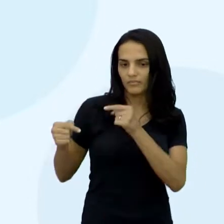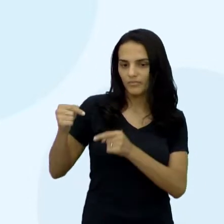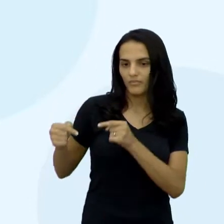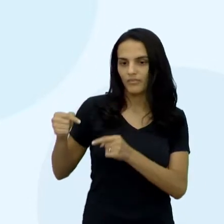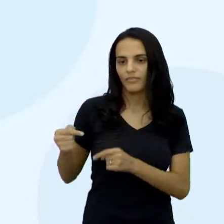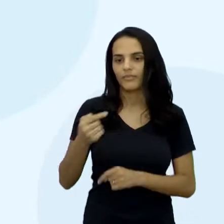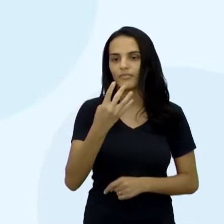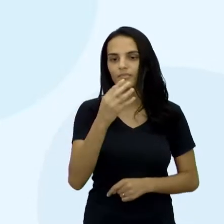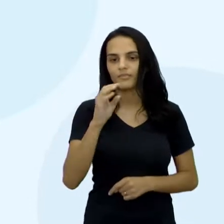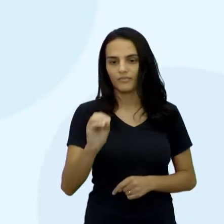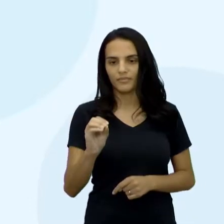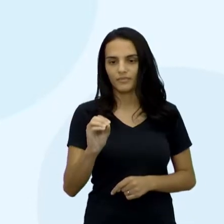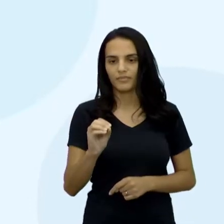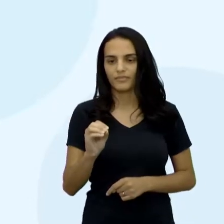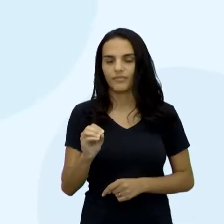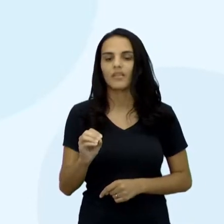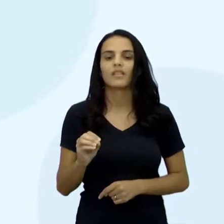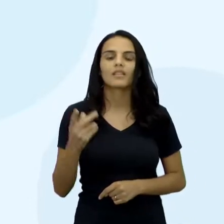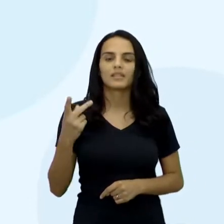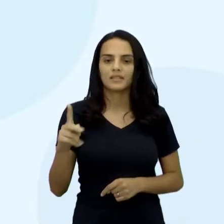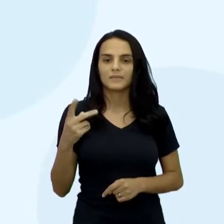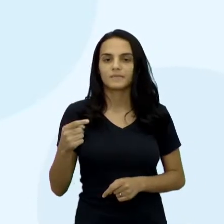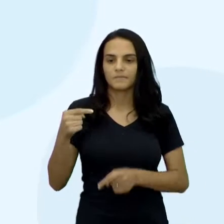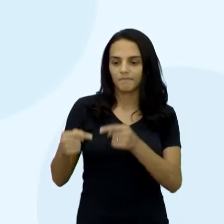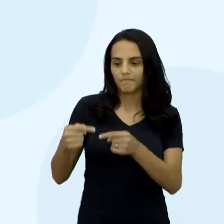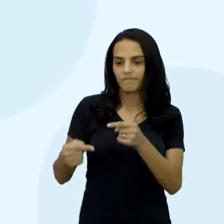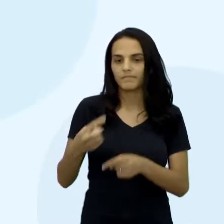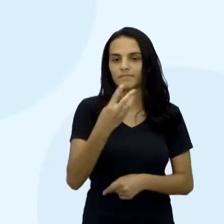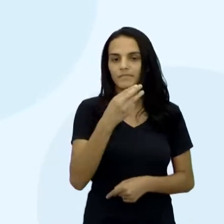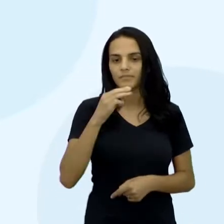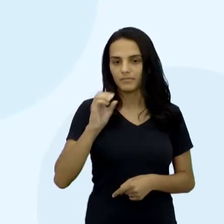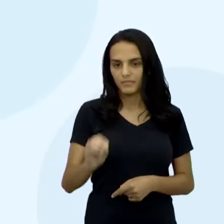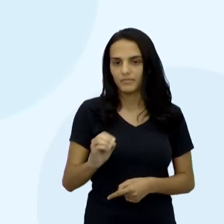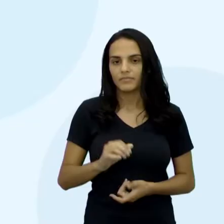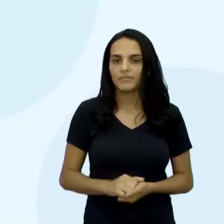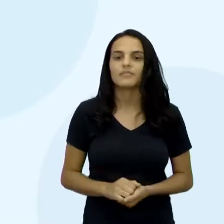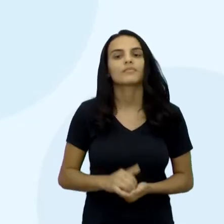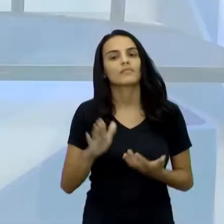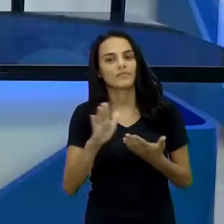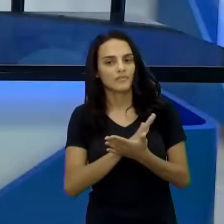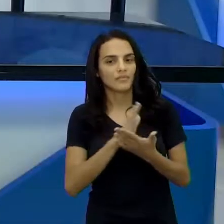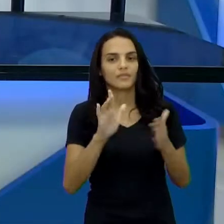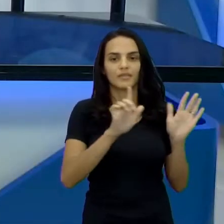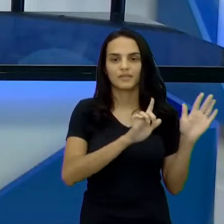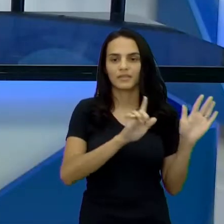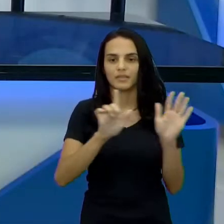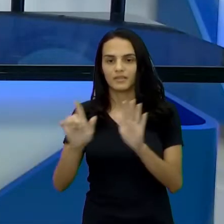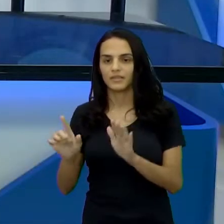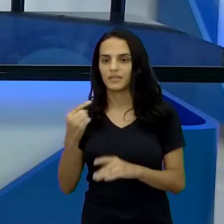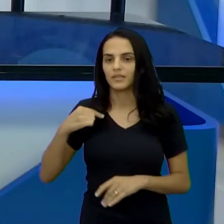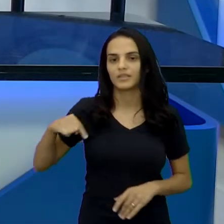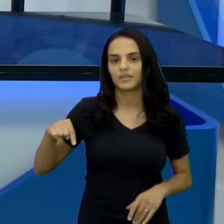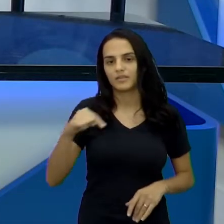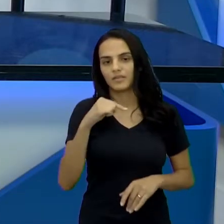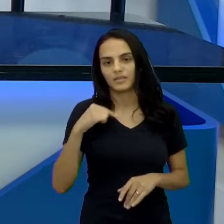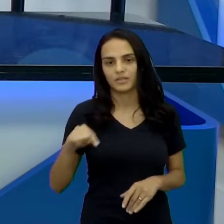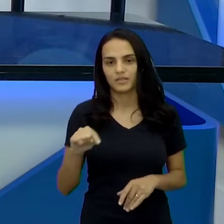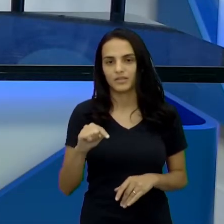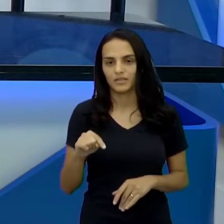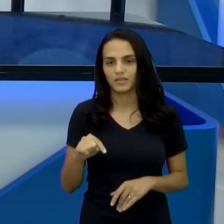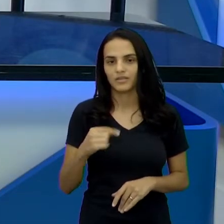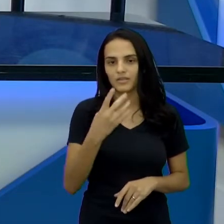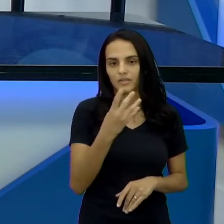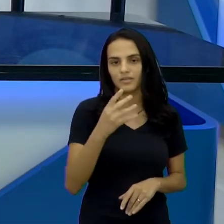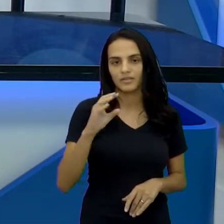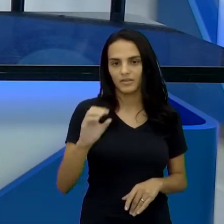40. E a Fabiana na crise dos 30. Exato, que daqui a algumas semanas estaremos com 40